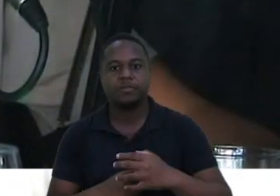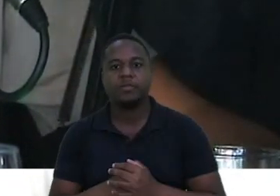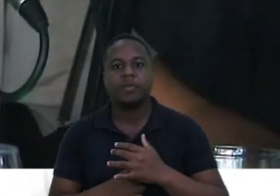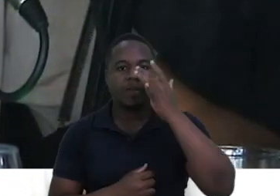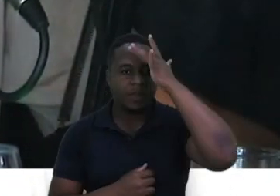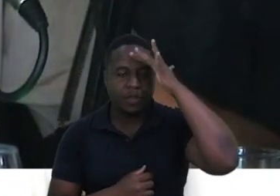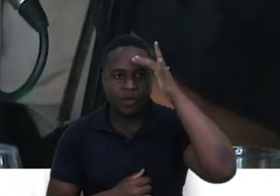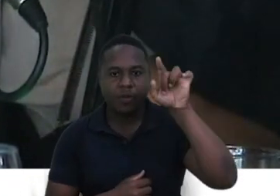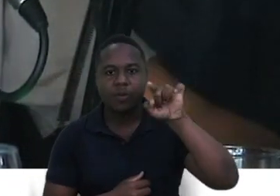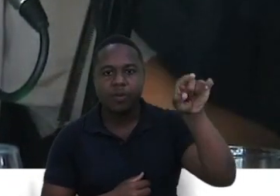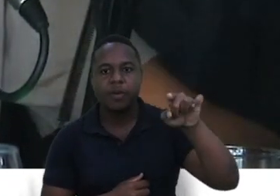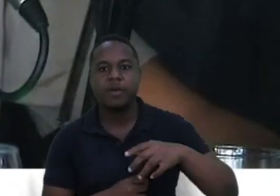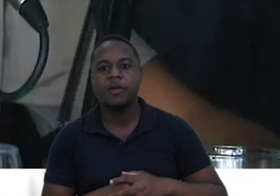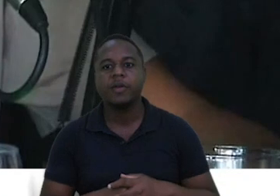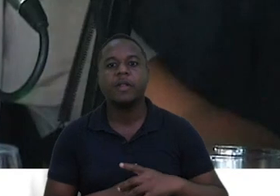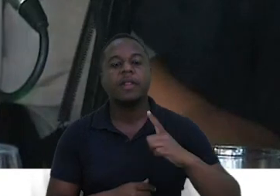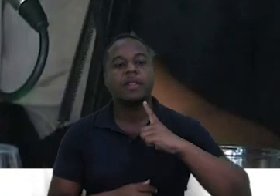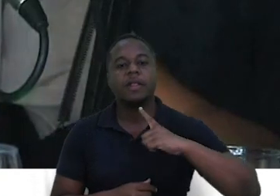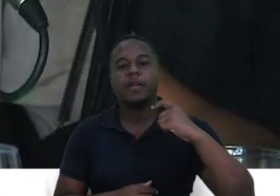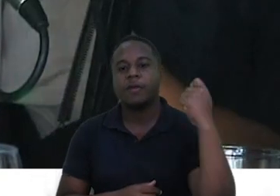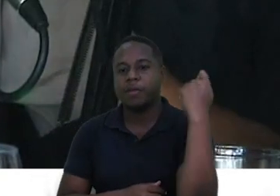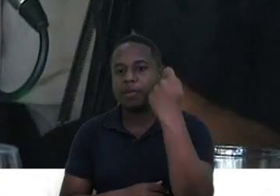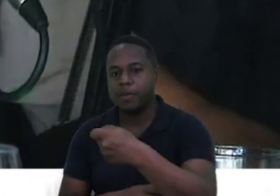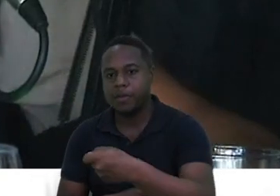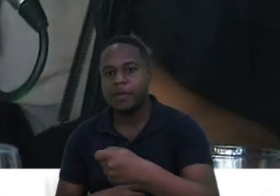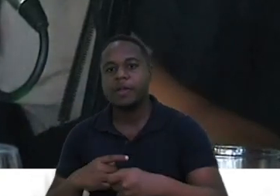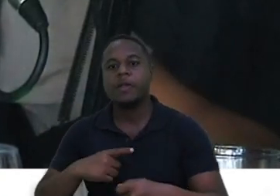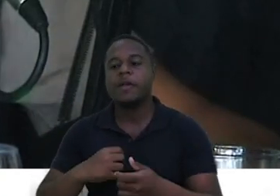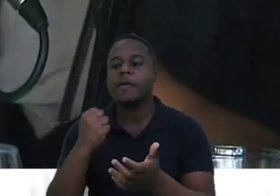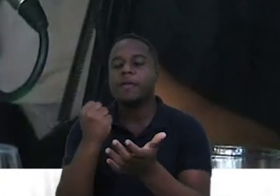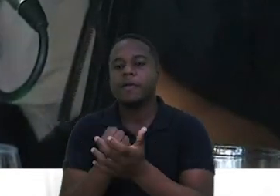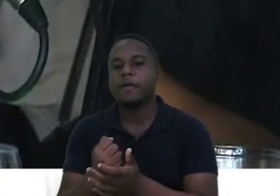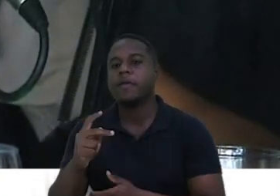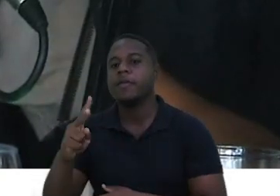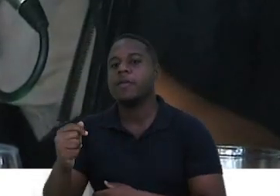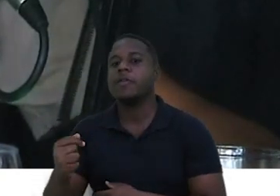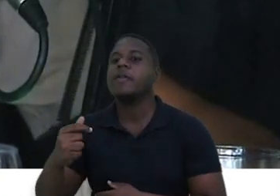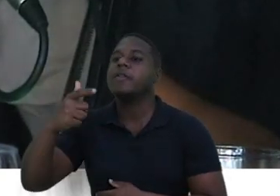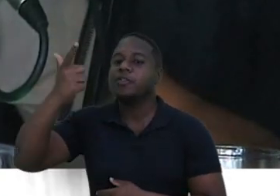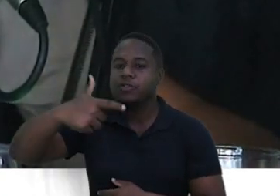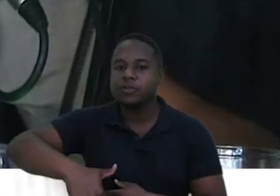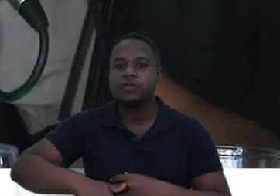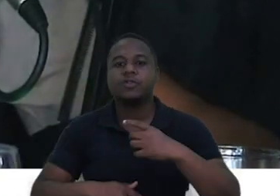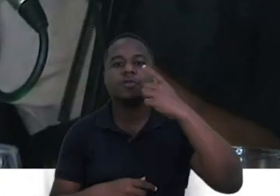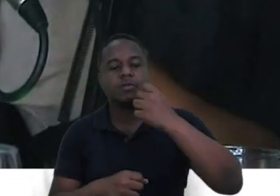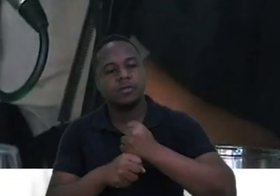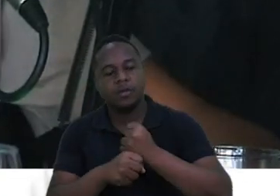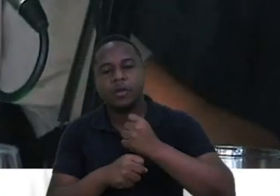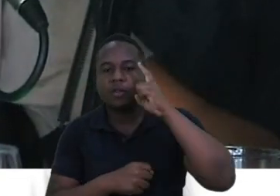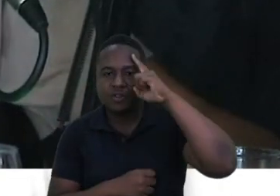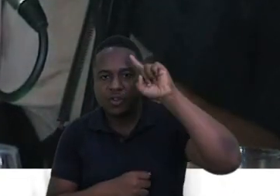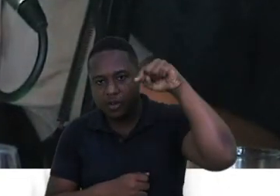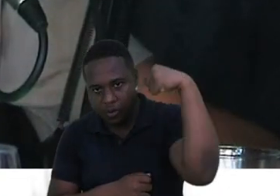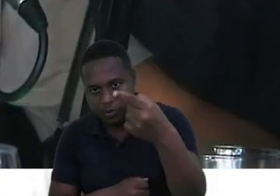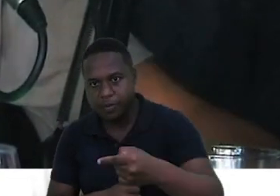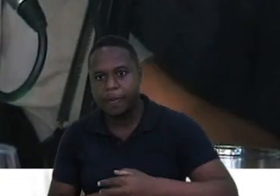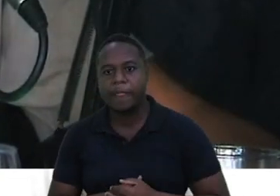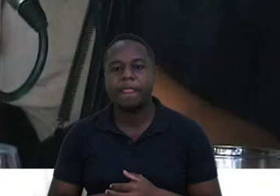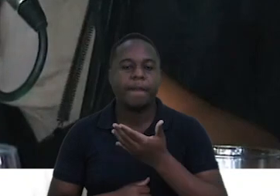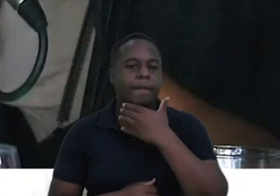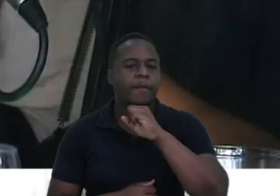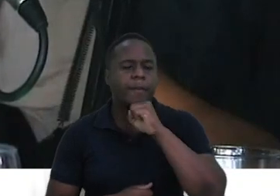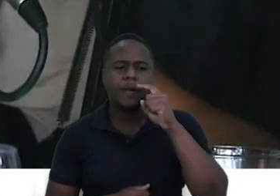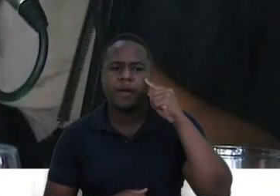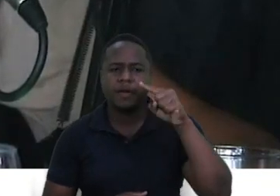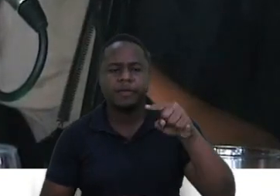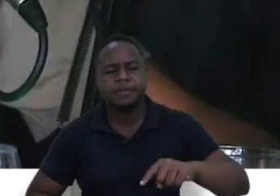tinha me produzido comprou o ingresso, tirou os vistos e falou: você vem de novo no dia seguinte. E aí meu pai olhou pra minha cara,